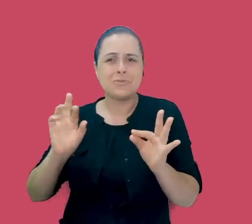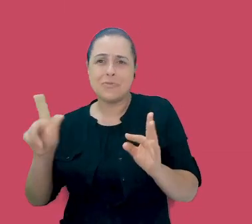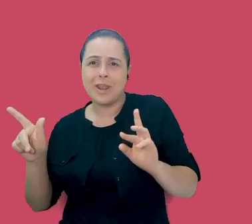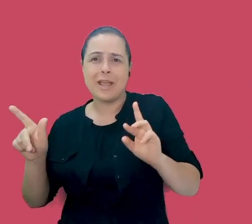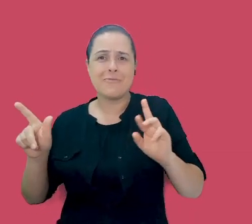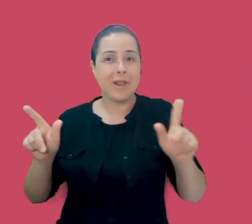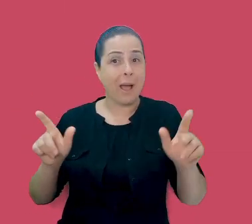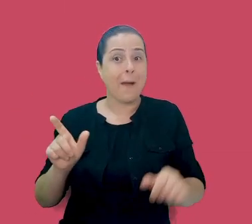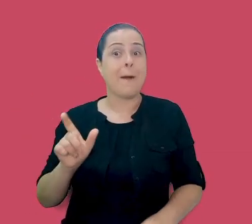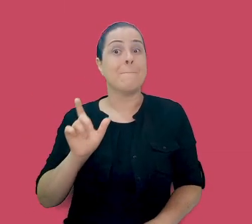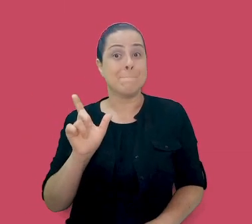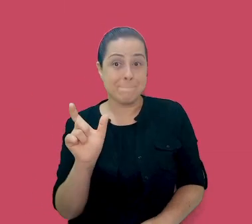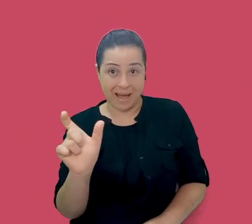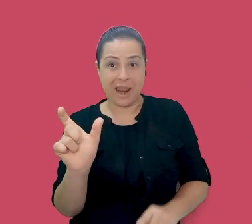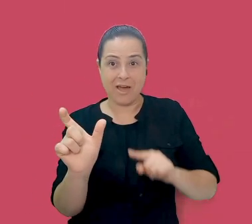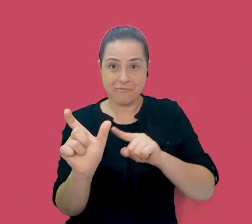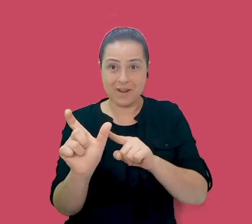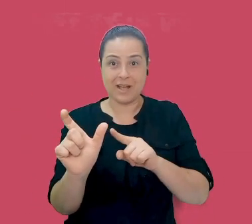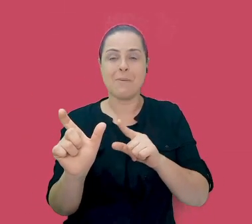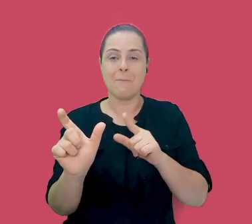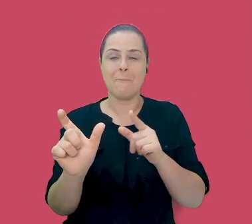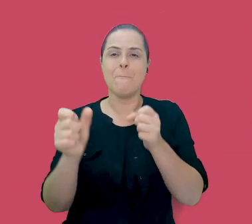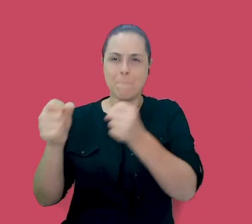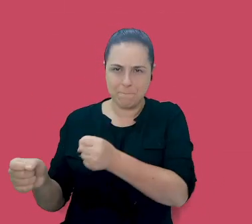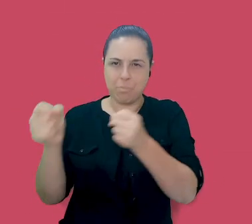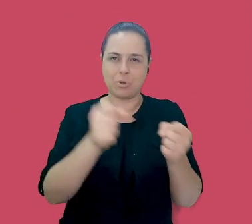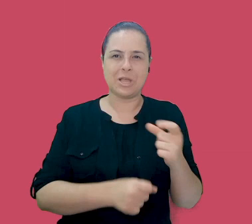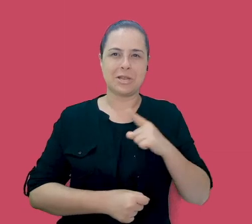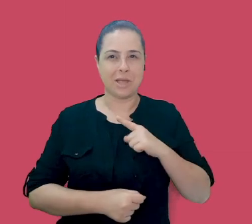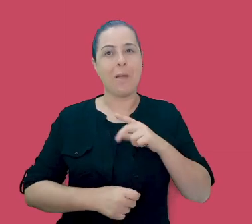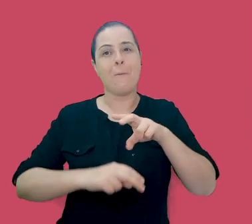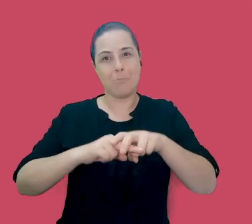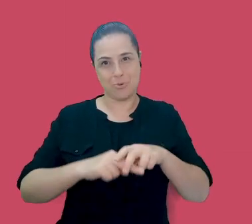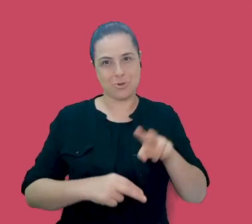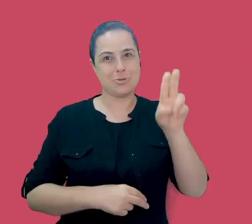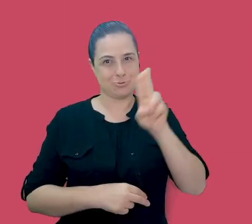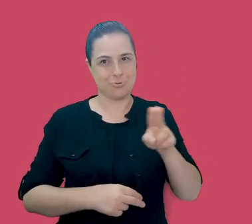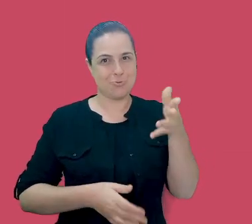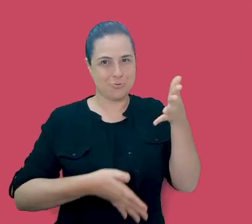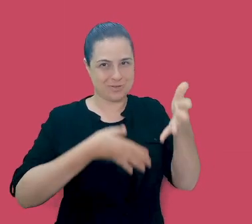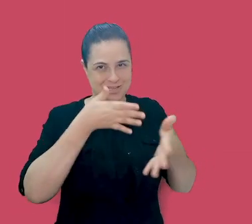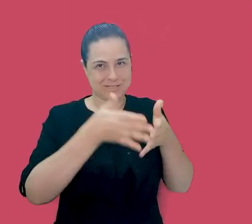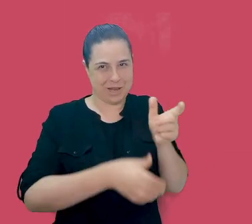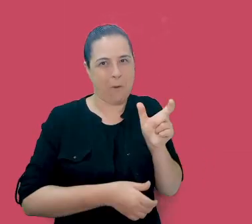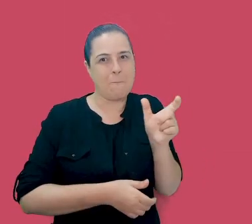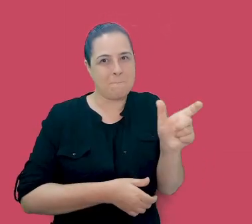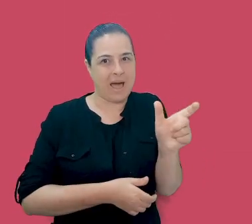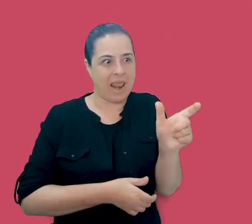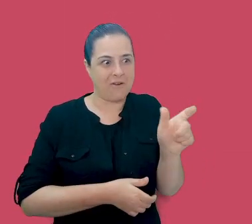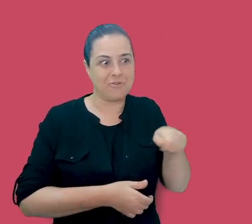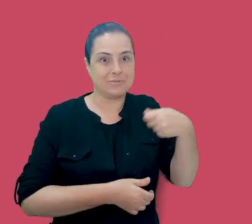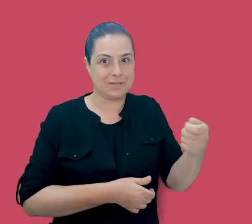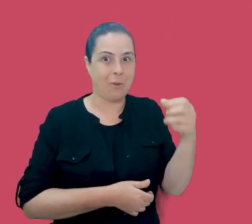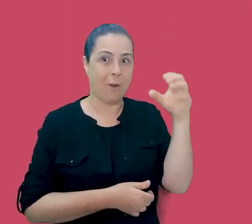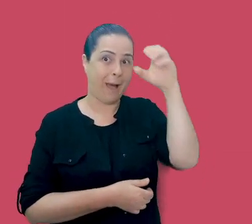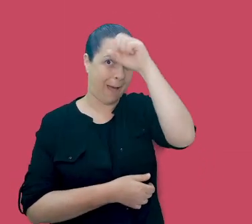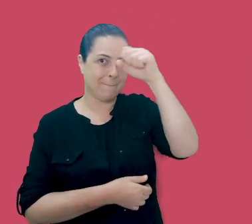mas com palavras têm poder, a gente acredita que também a gente puxa um pouquinho para esse lado do aprendizado, né? Tá